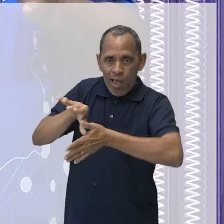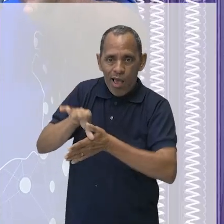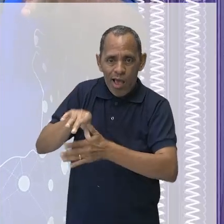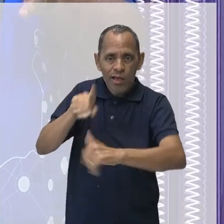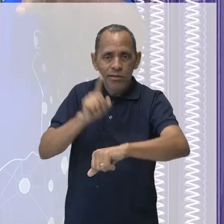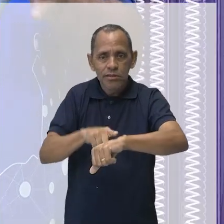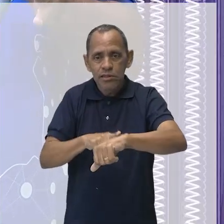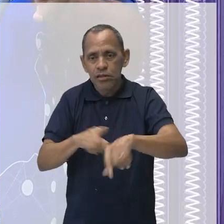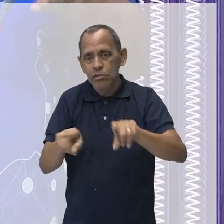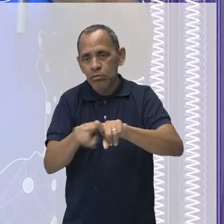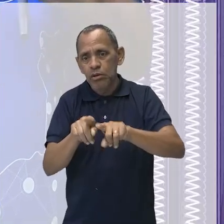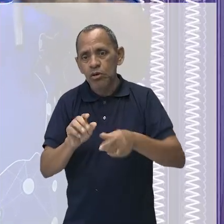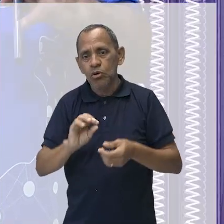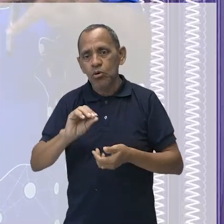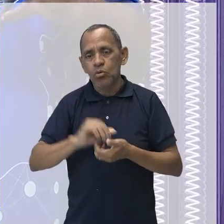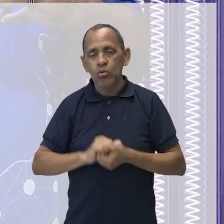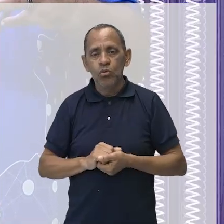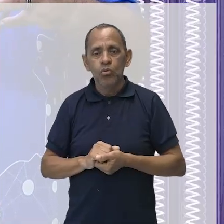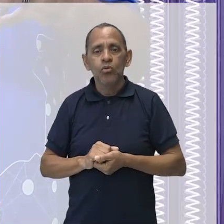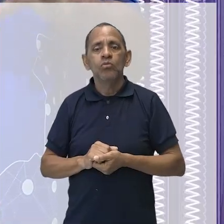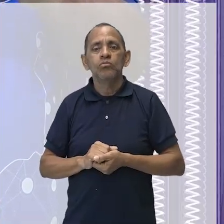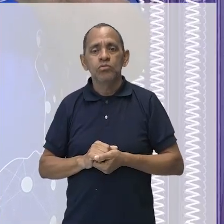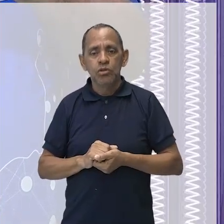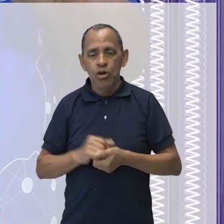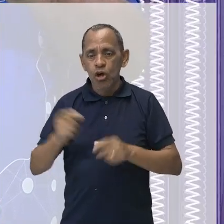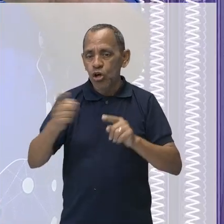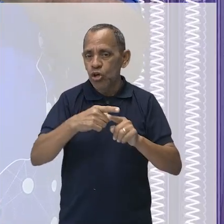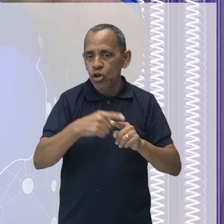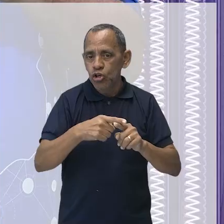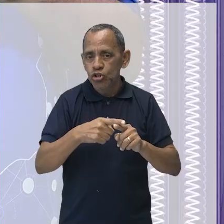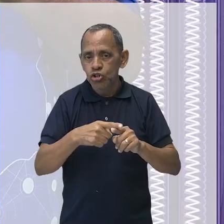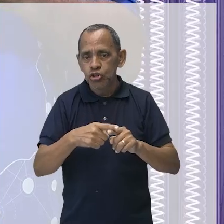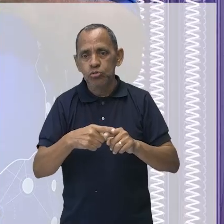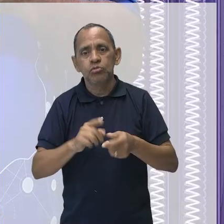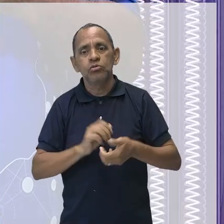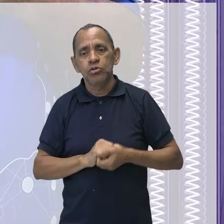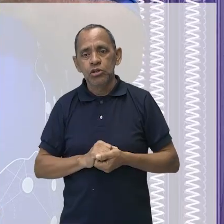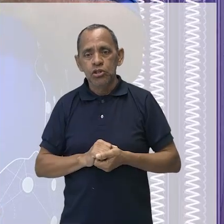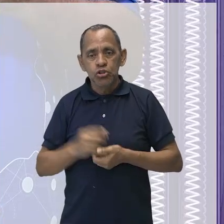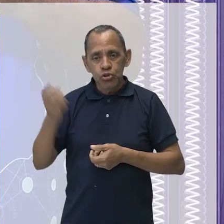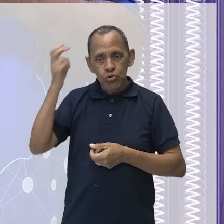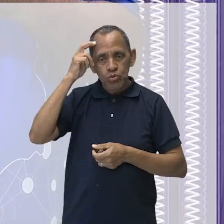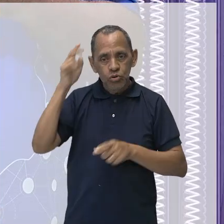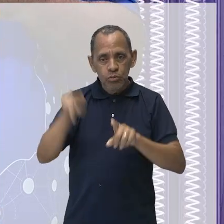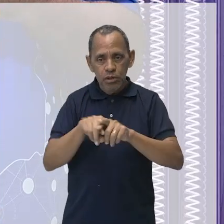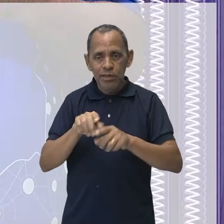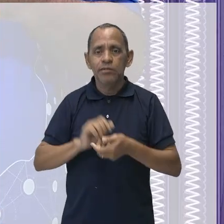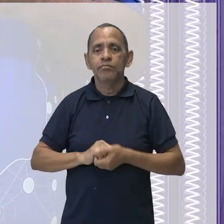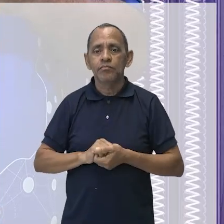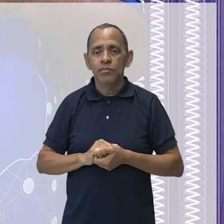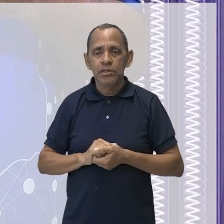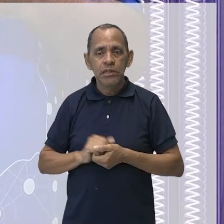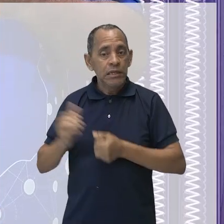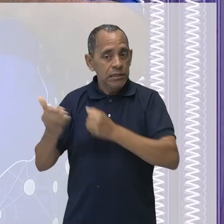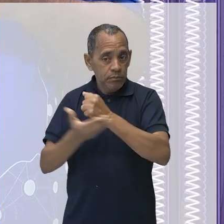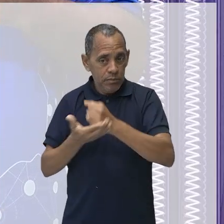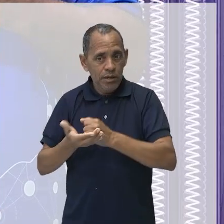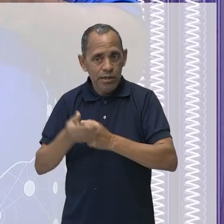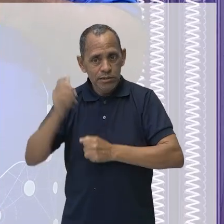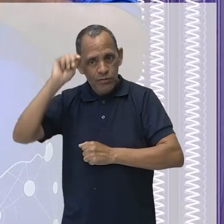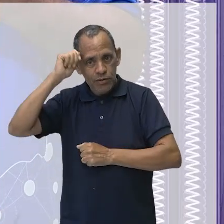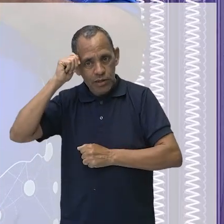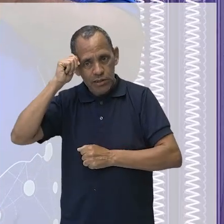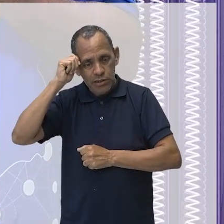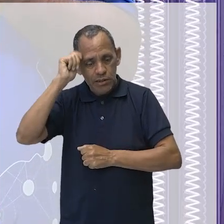tempo, ou Kuntu, que é o modo de existência. Na cultura das matrizes africanas, esse